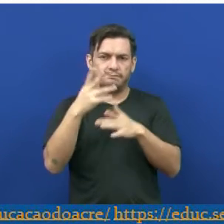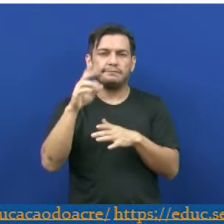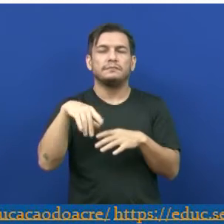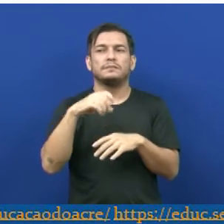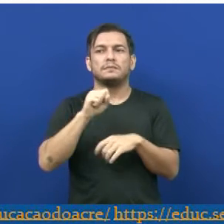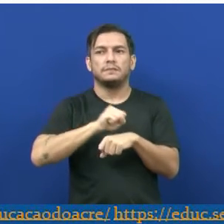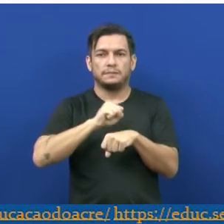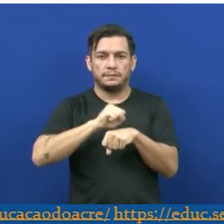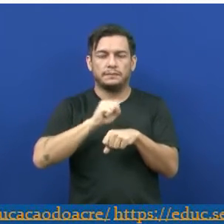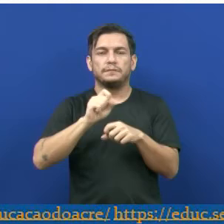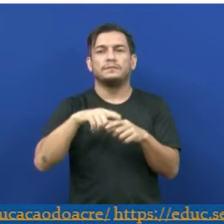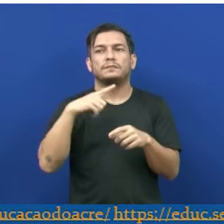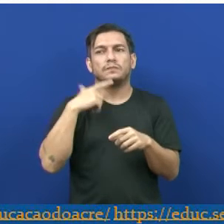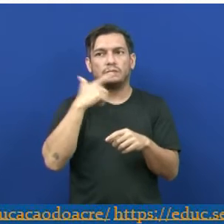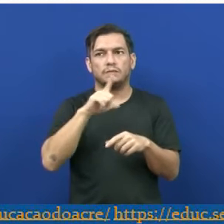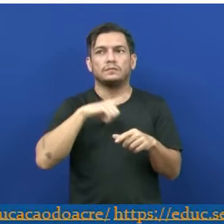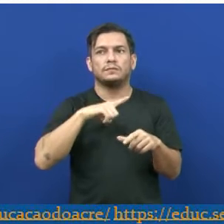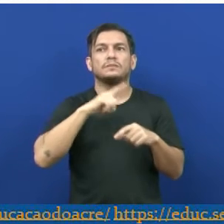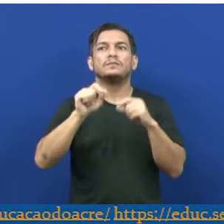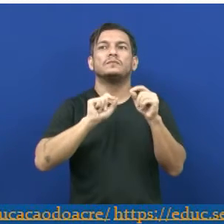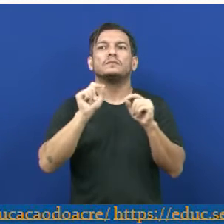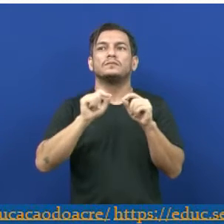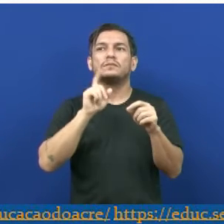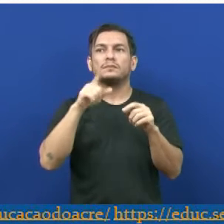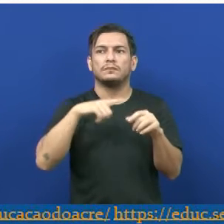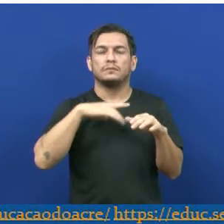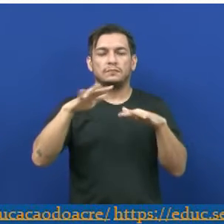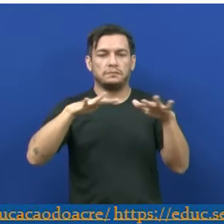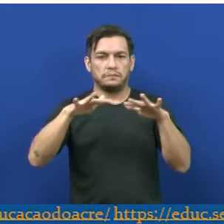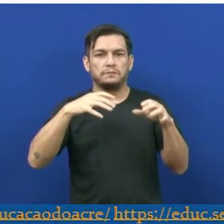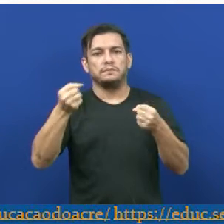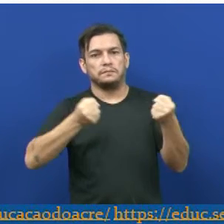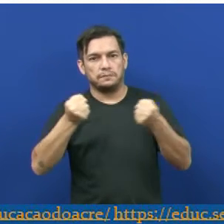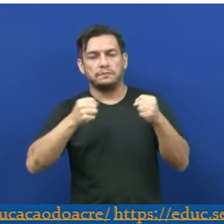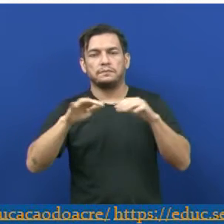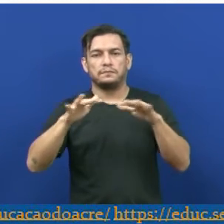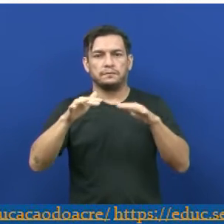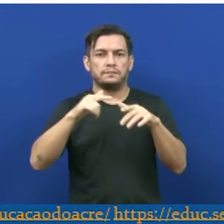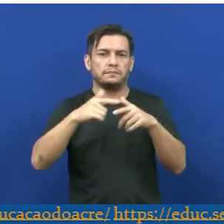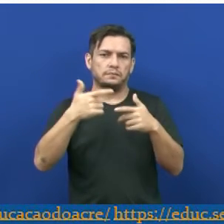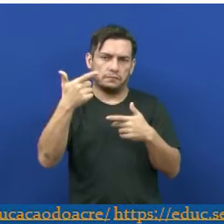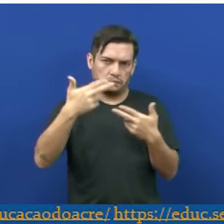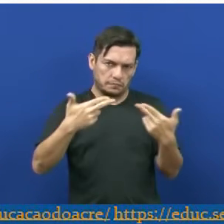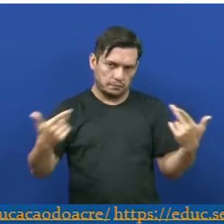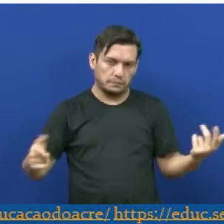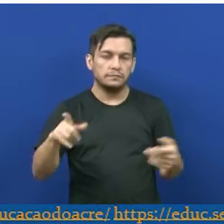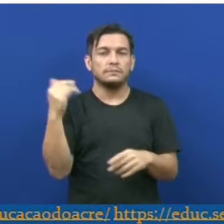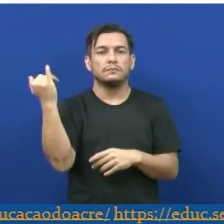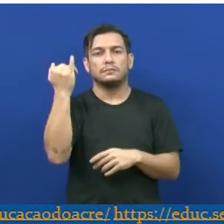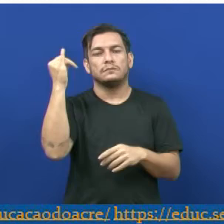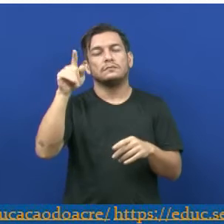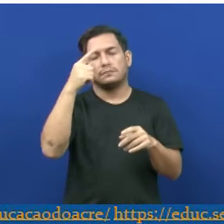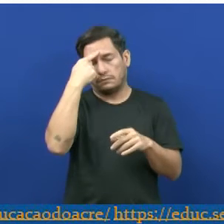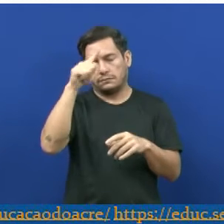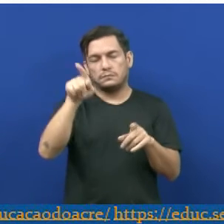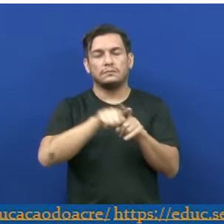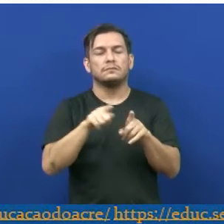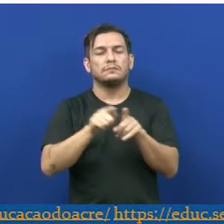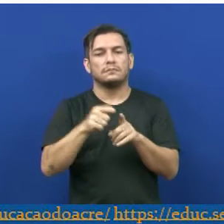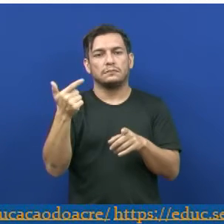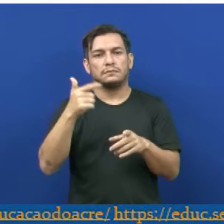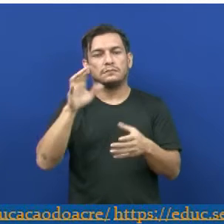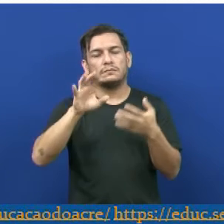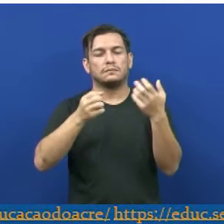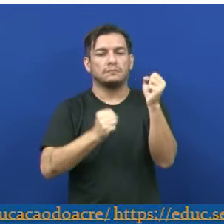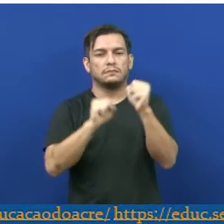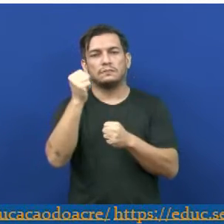você consegue ter a produção da energia do movimento e você consegue mover carros, mover outros equipamentos. Então isso foi uma importante invenção da segunda revolução